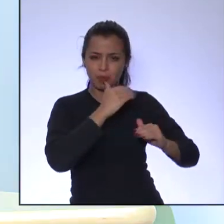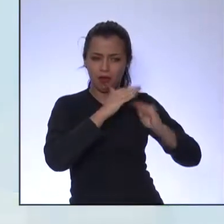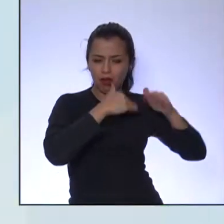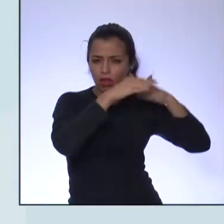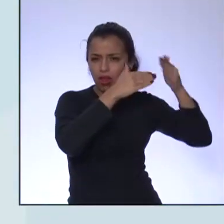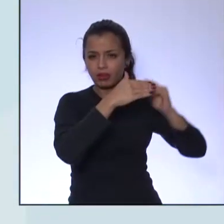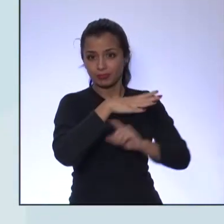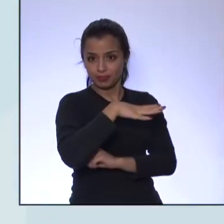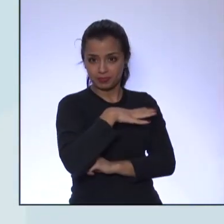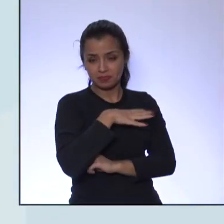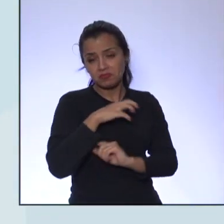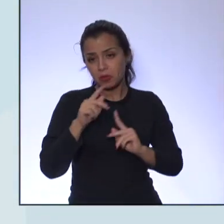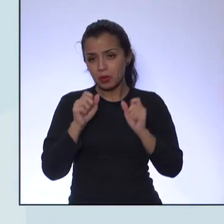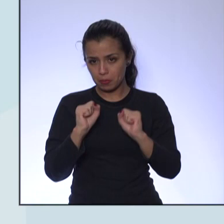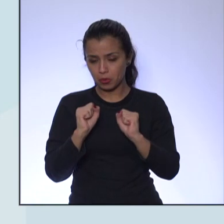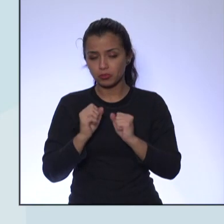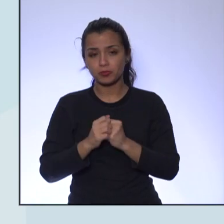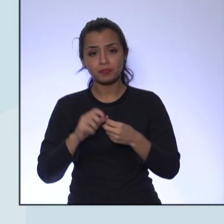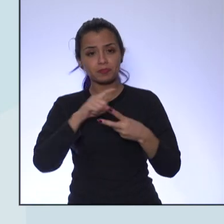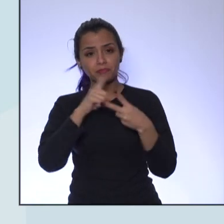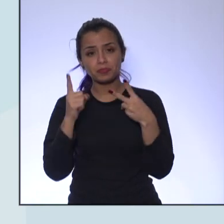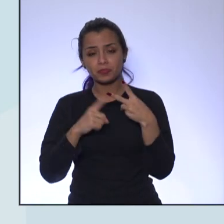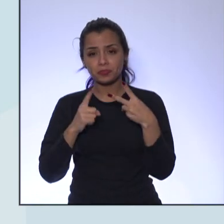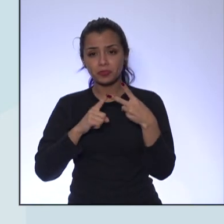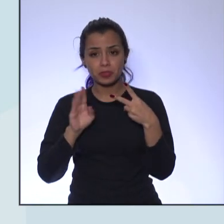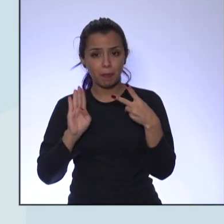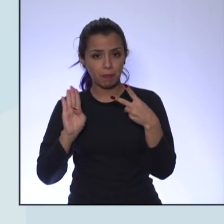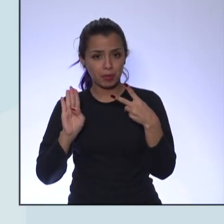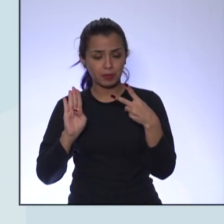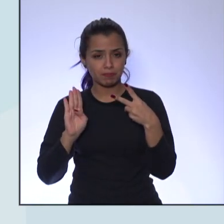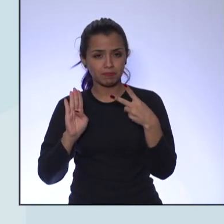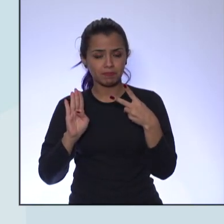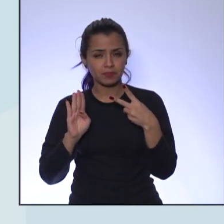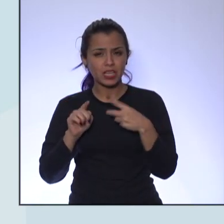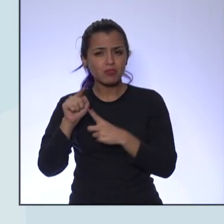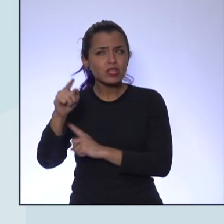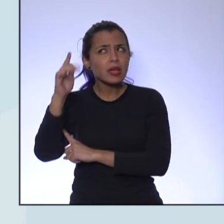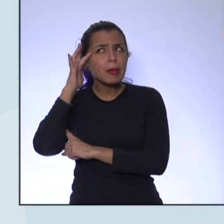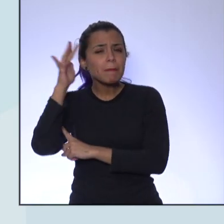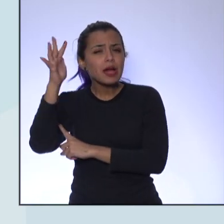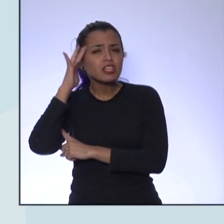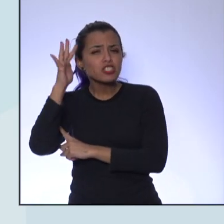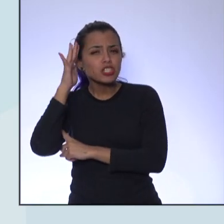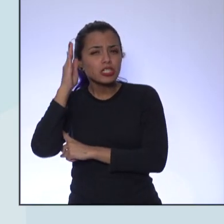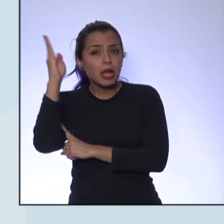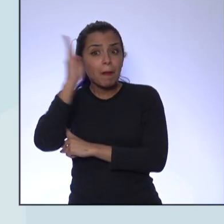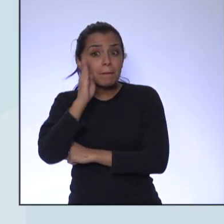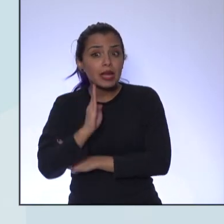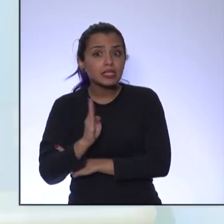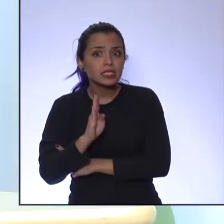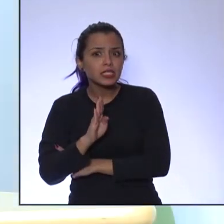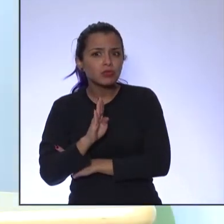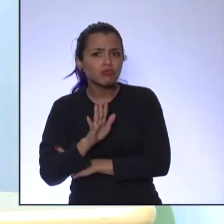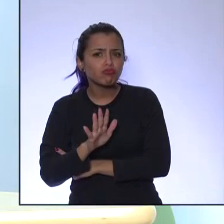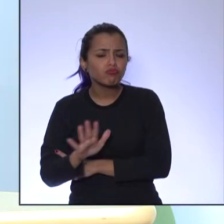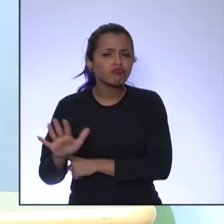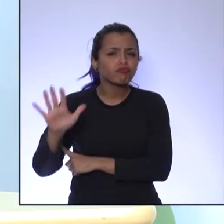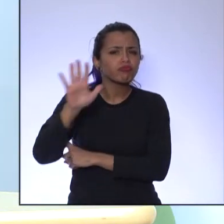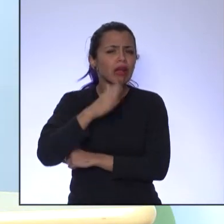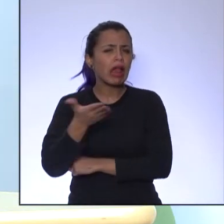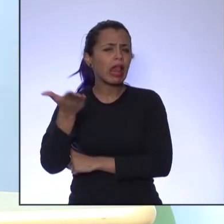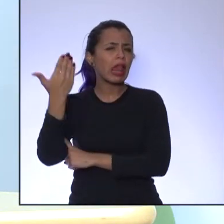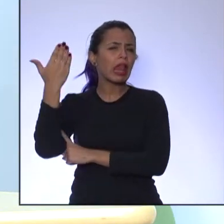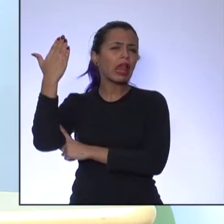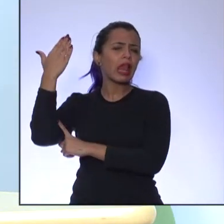o questionamento B: como você imagina que era o Brasil no período das grandes navegações, ou seja, antes